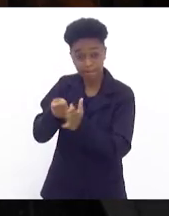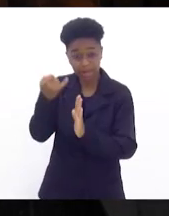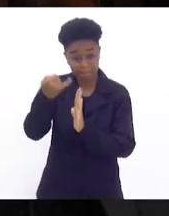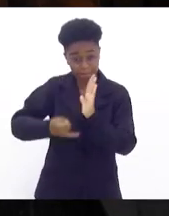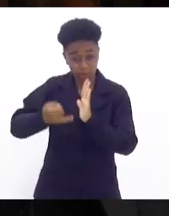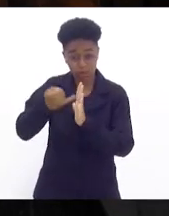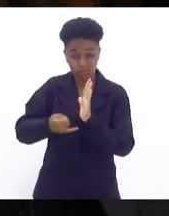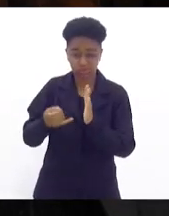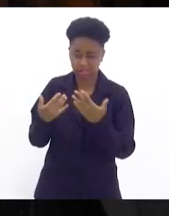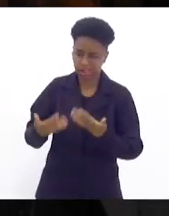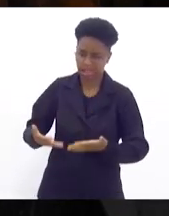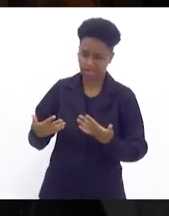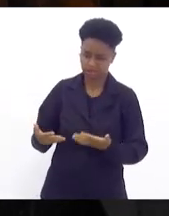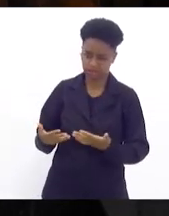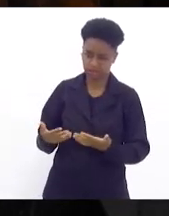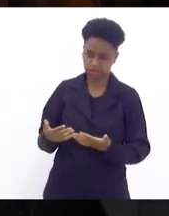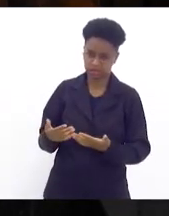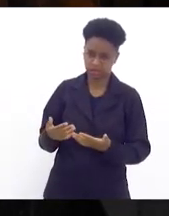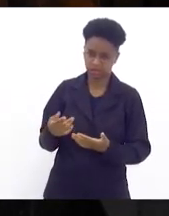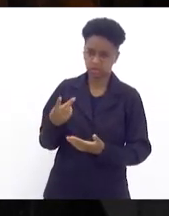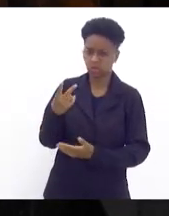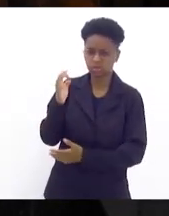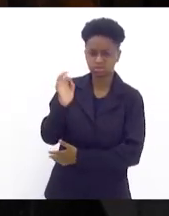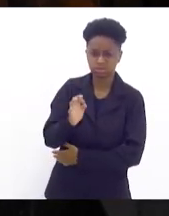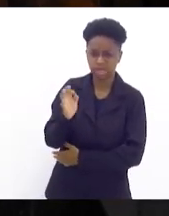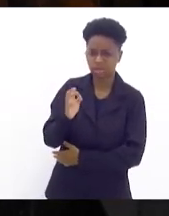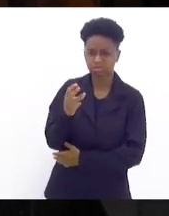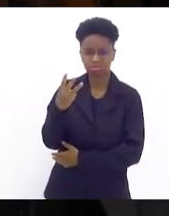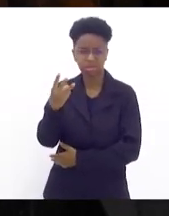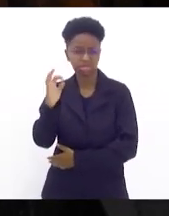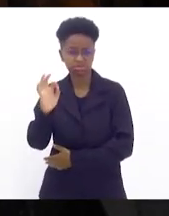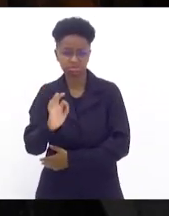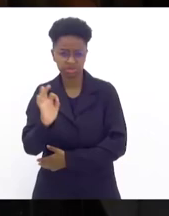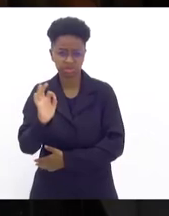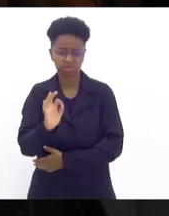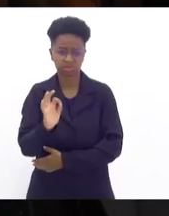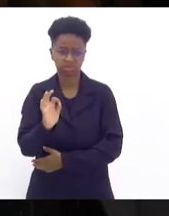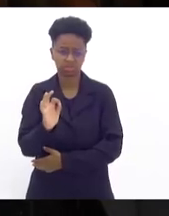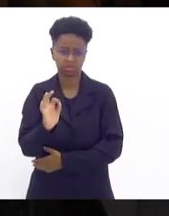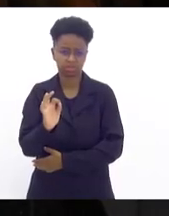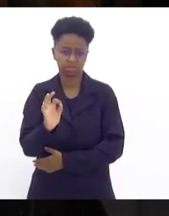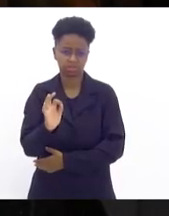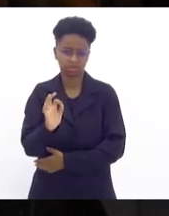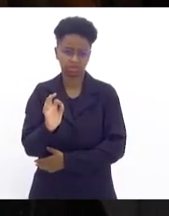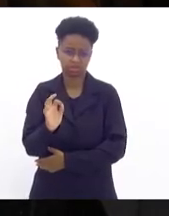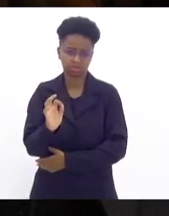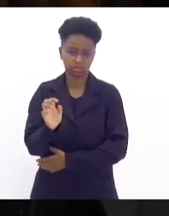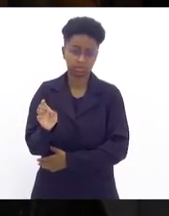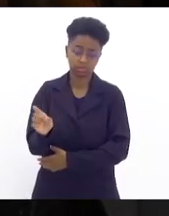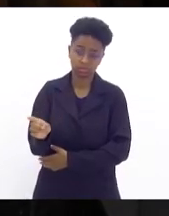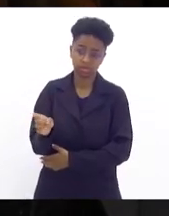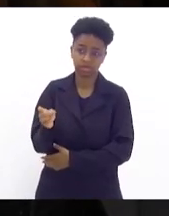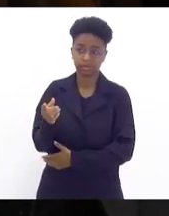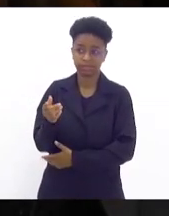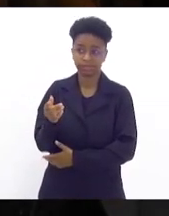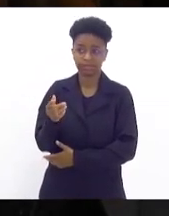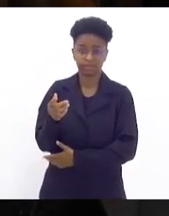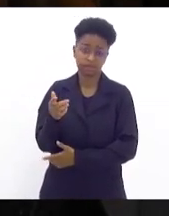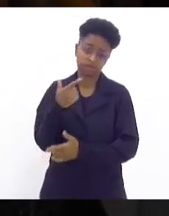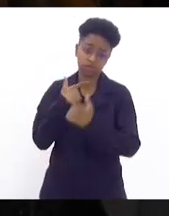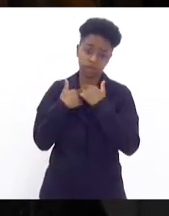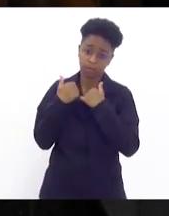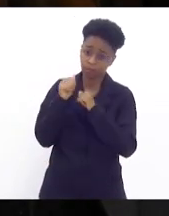impostozinho suave dois três por cento ele vai ser vai querer ser